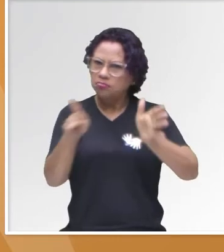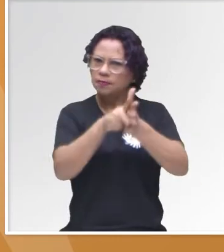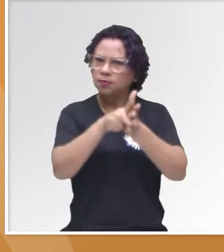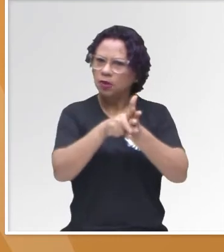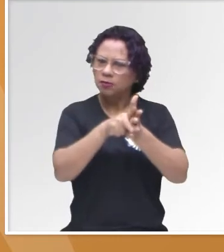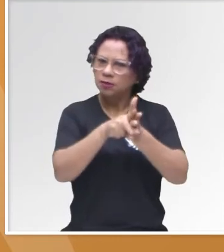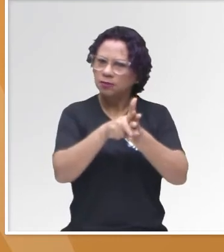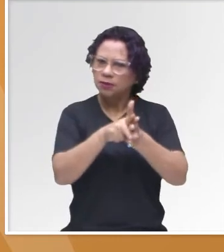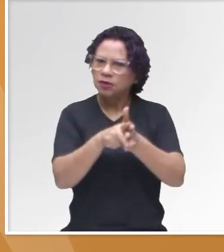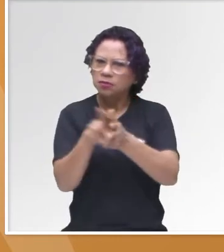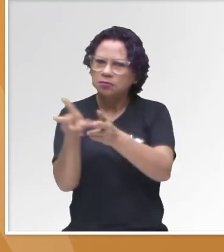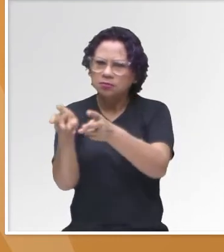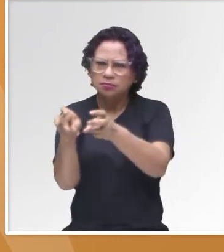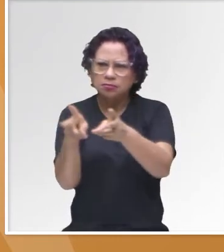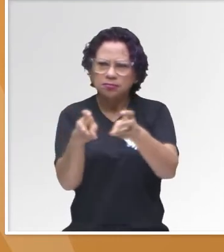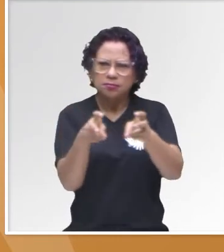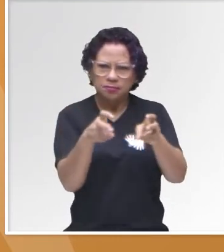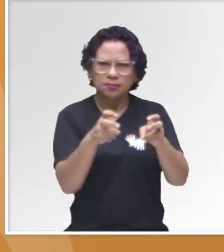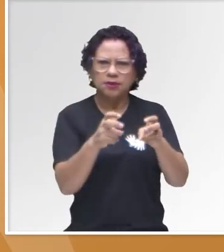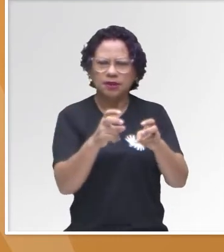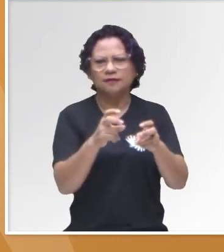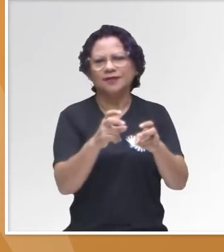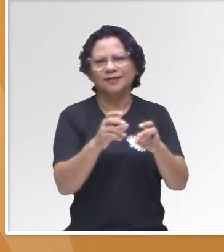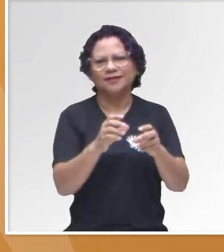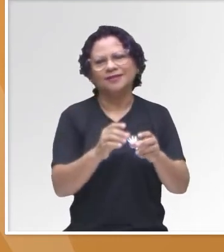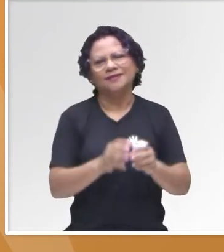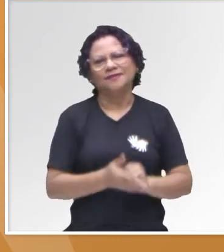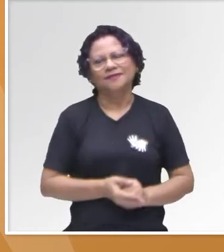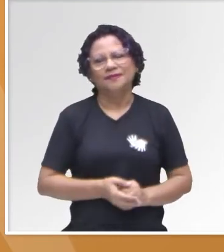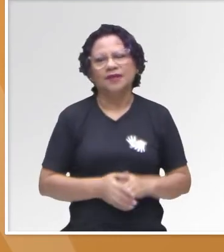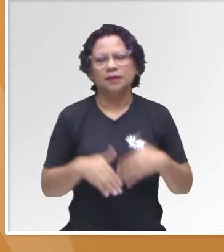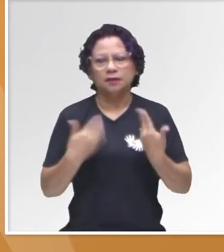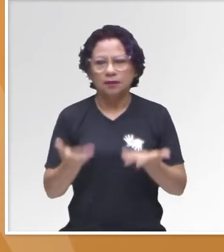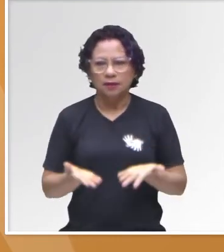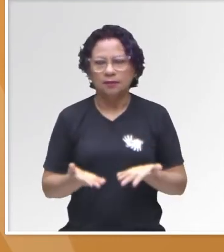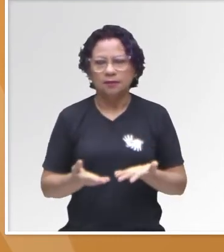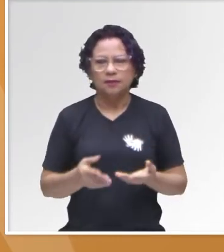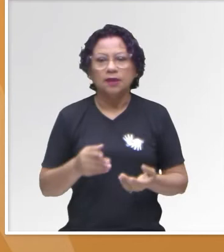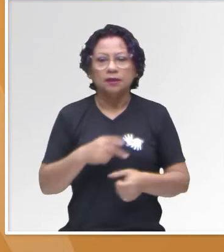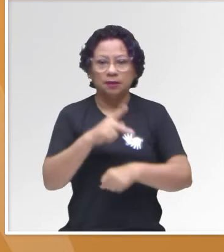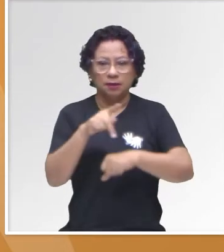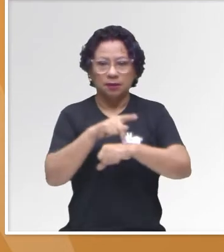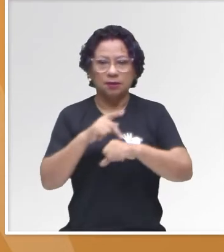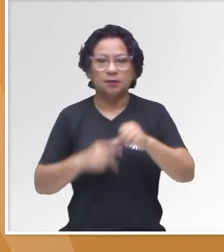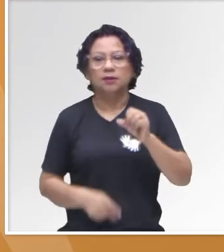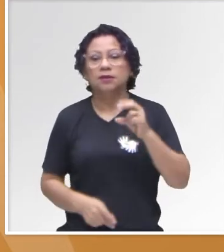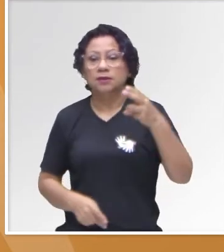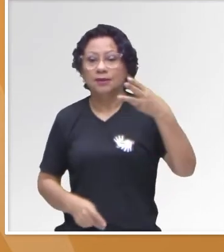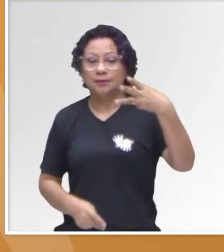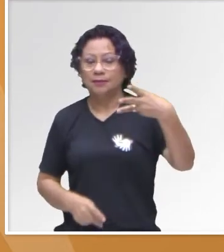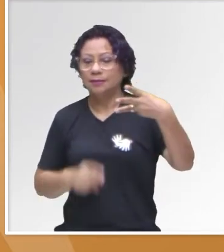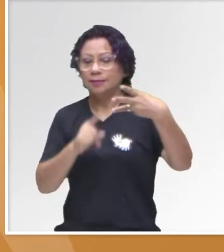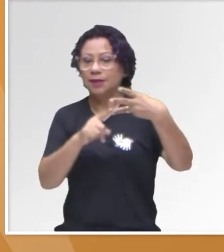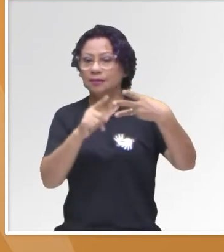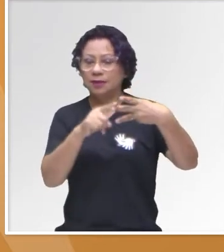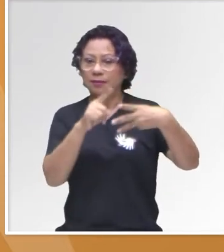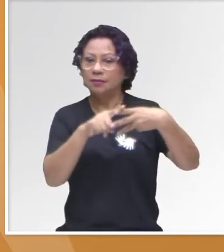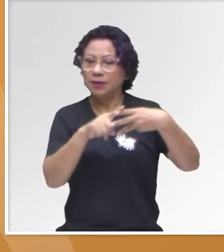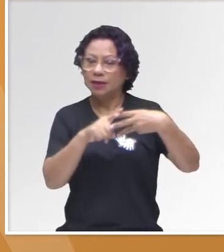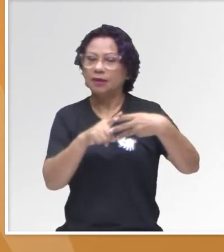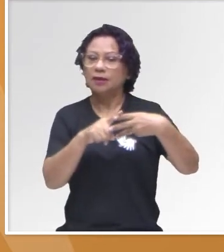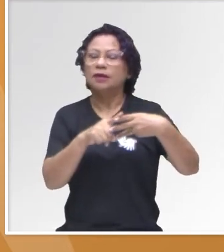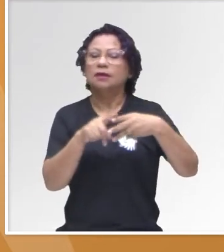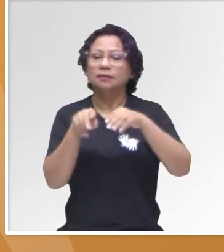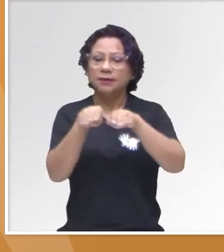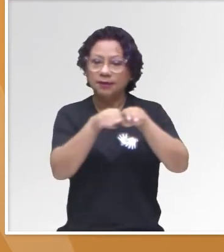apenas observando as imagens. E esses 3 países, eles têm em comum a relação do seu desenvolvimento. Eles